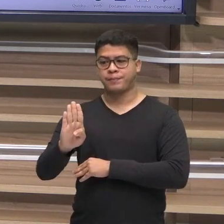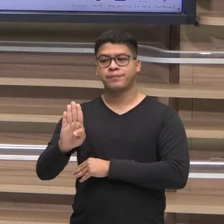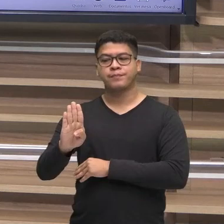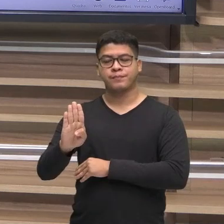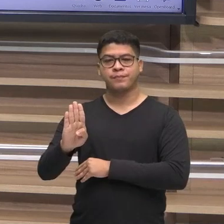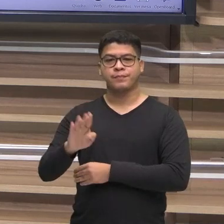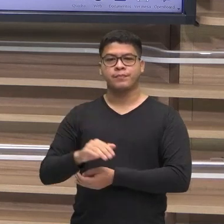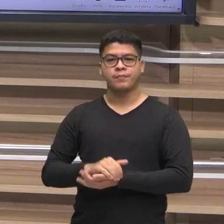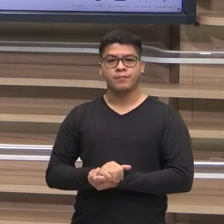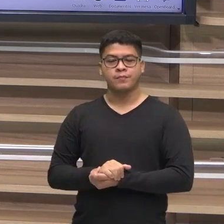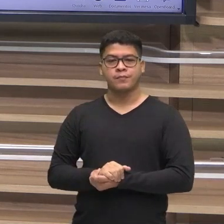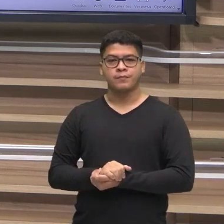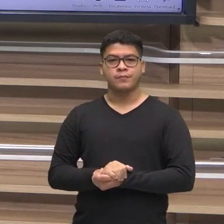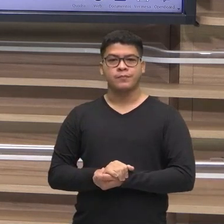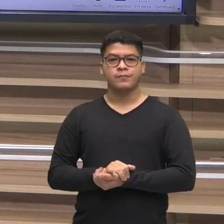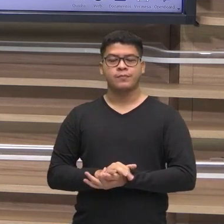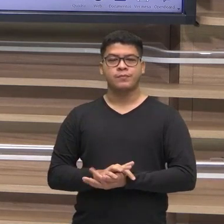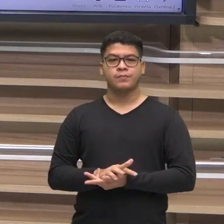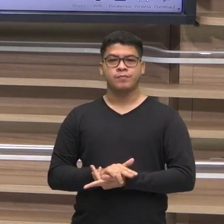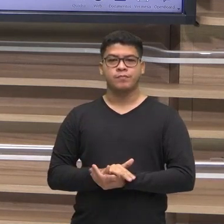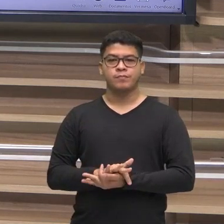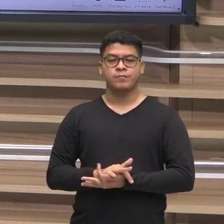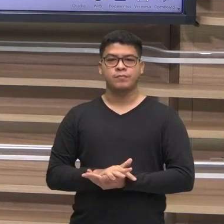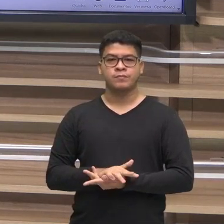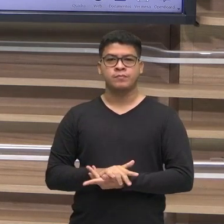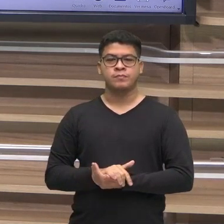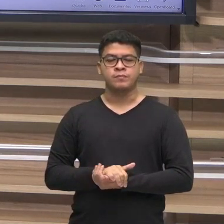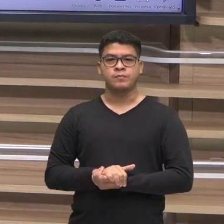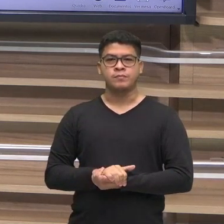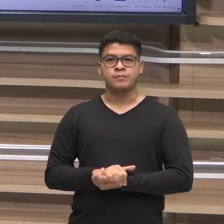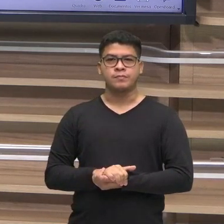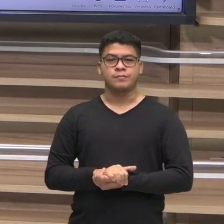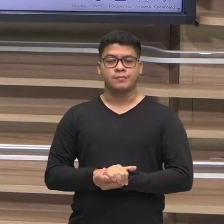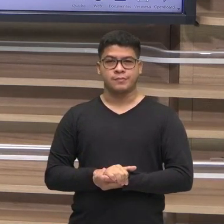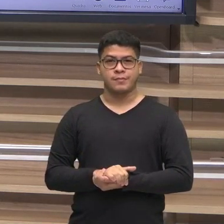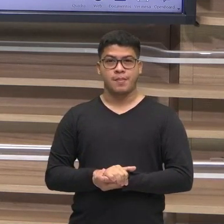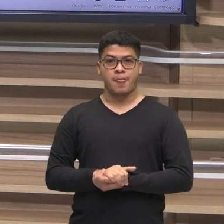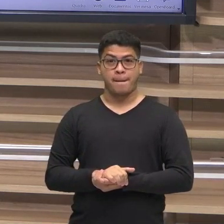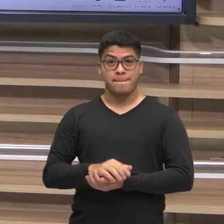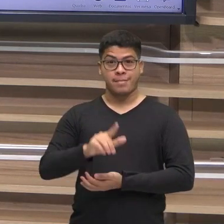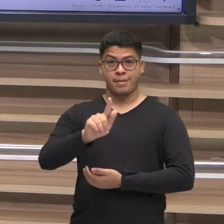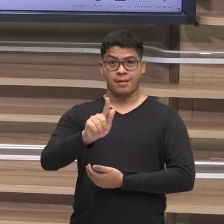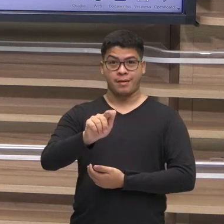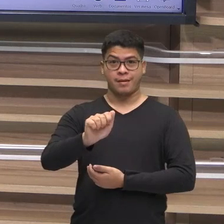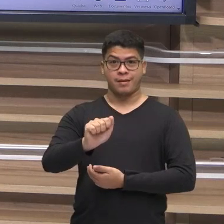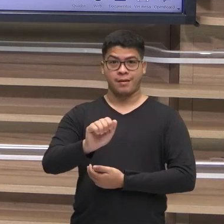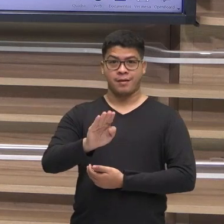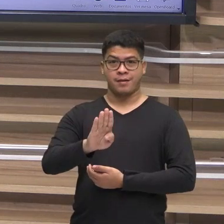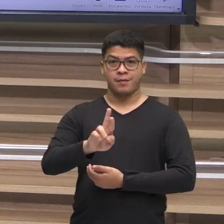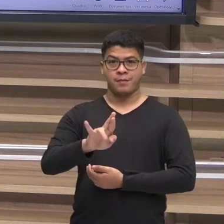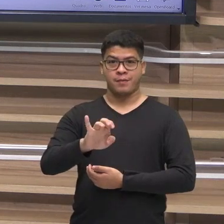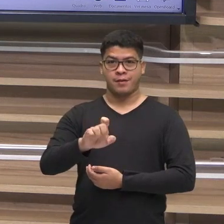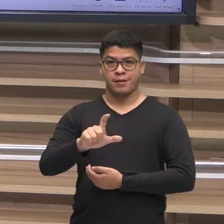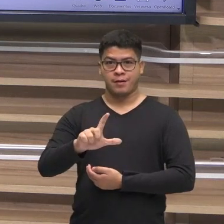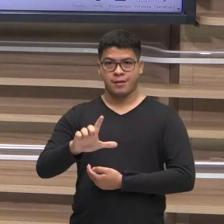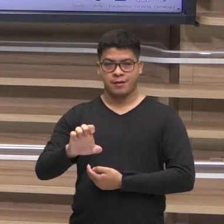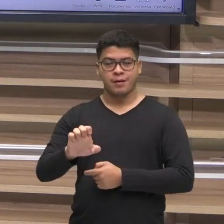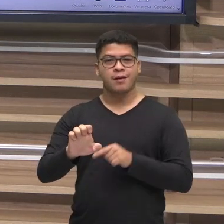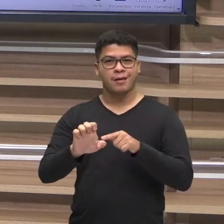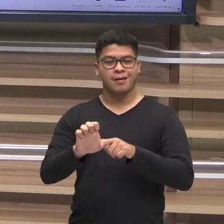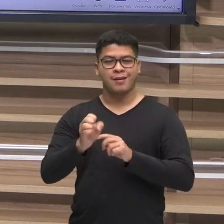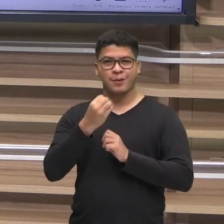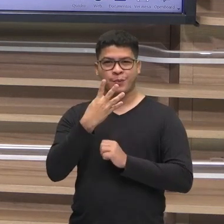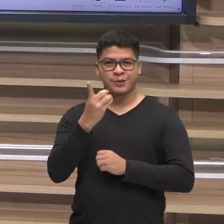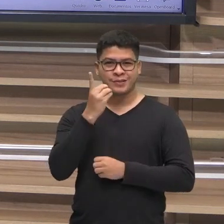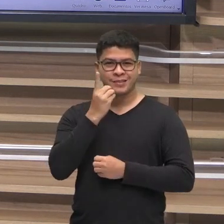é? Thank you so much. A gente já confere, viu? Cadê Gabriele? Hello, Gabriele. Good